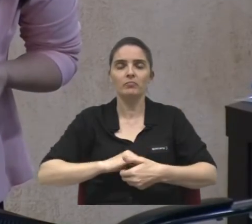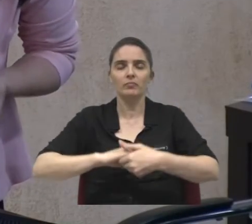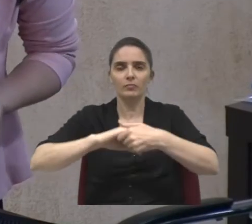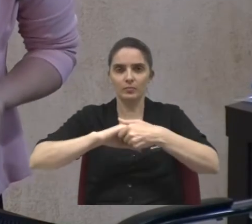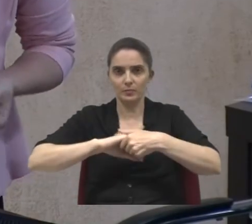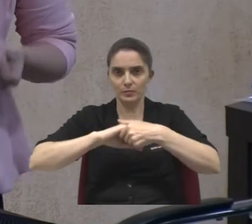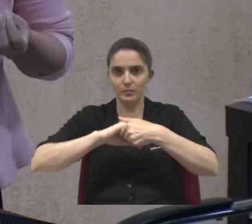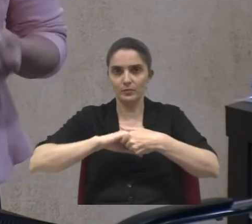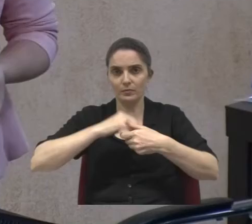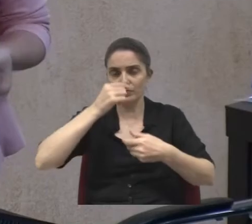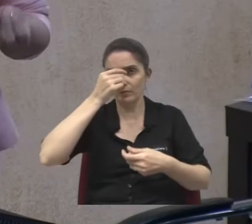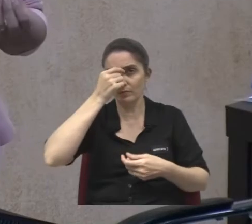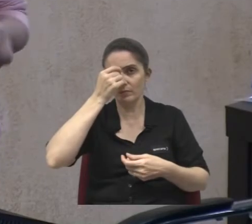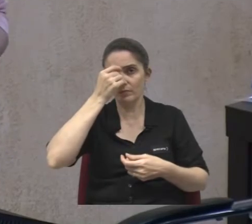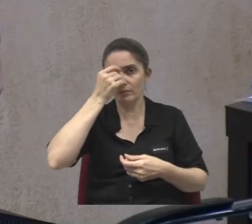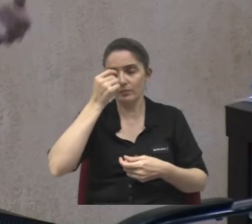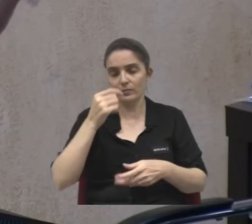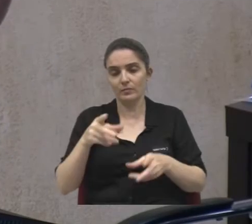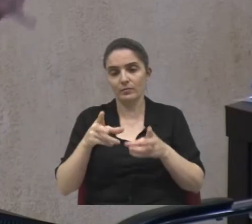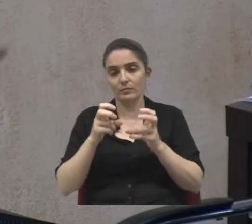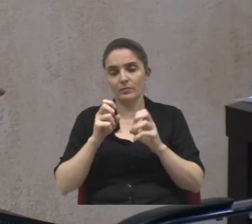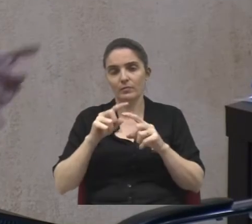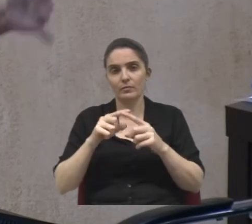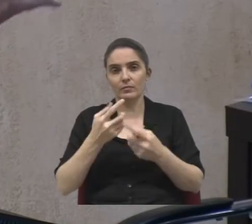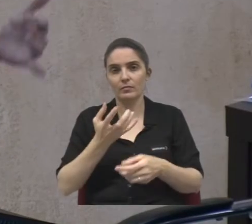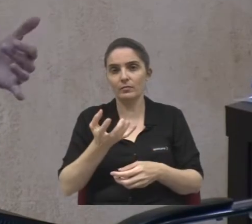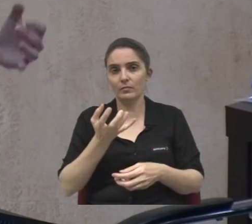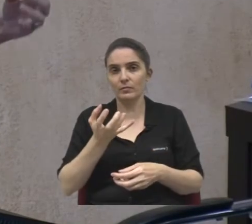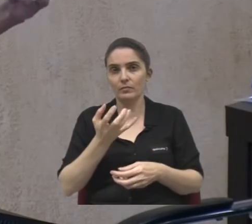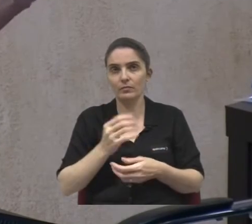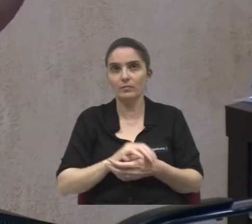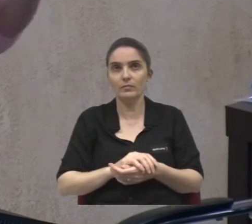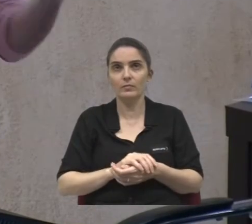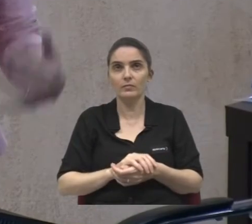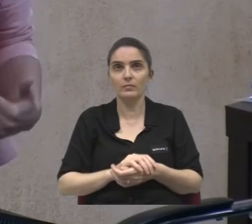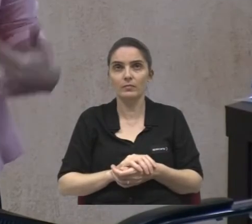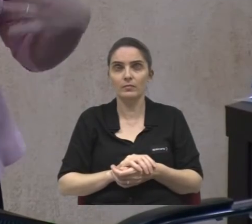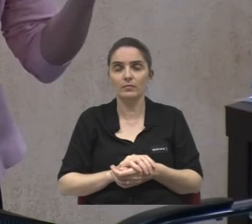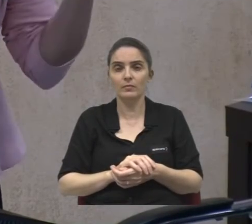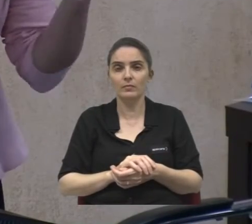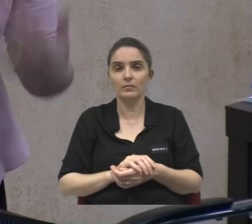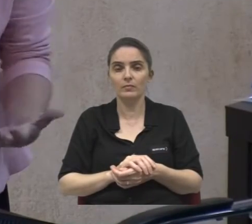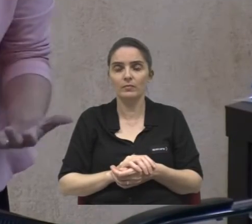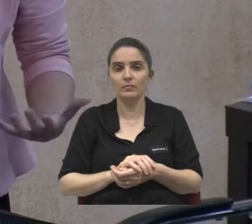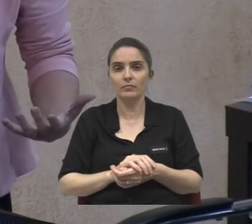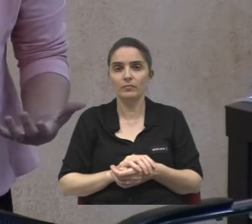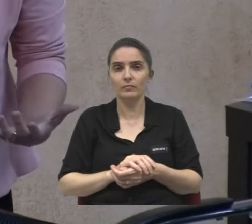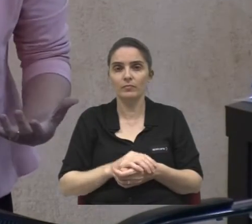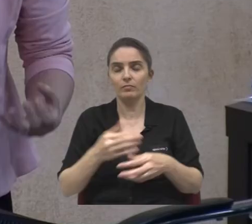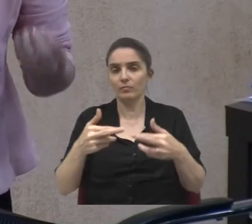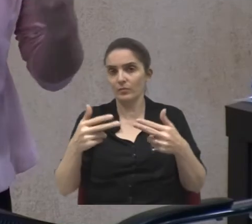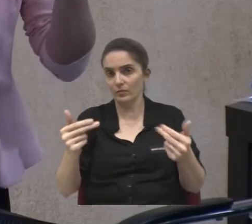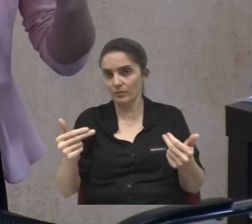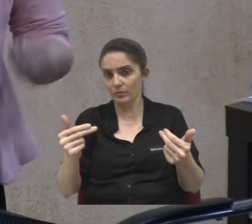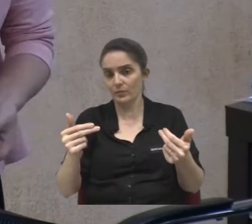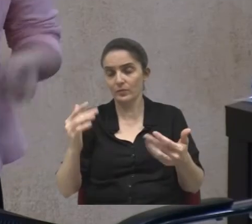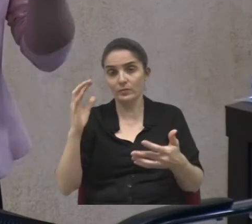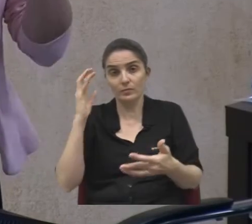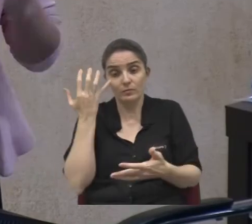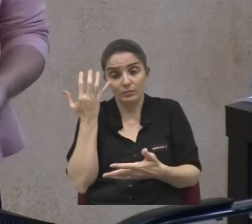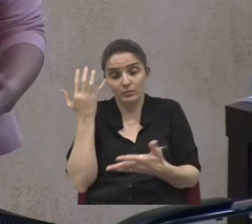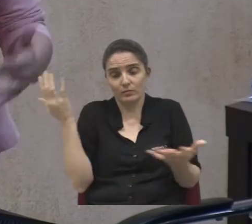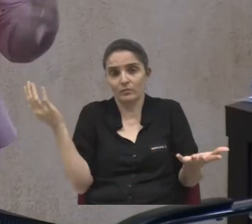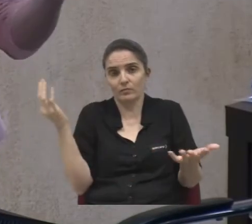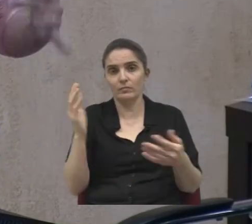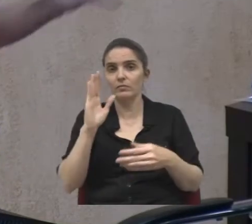por esse olhar, mas eu gostaria que as ações, elas começassem a acontecer. Nós já estamos